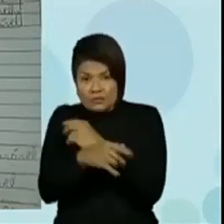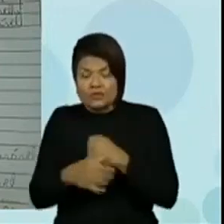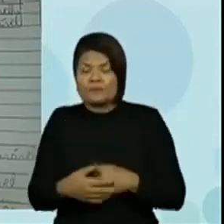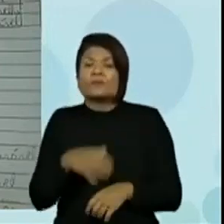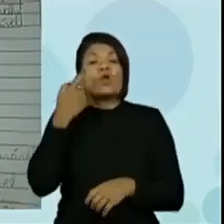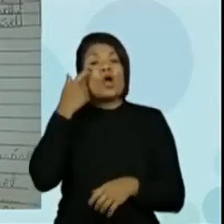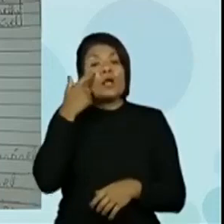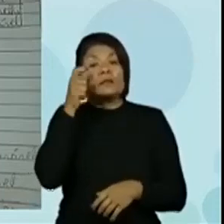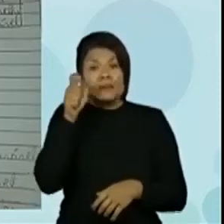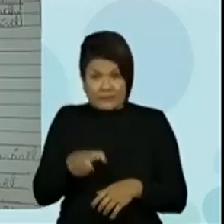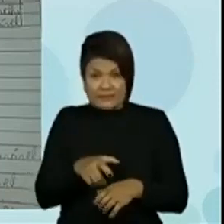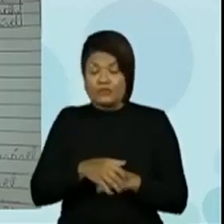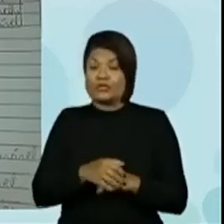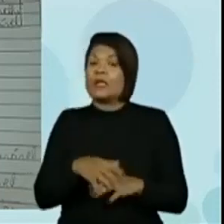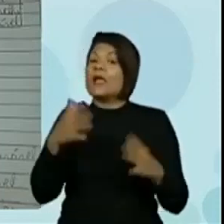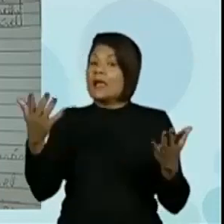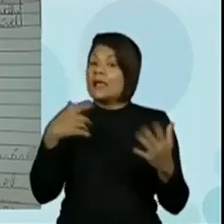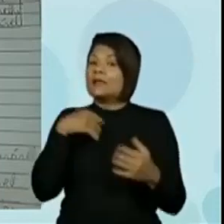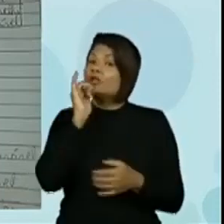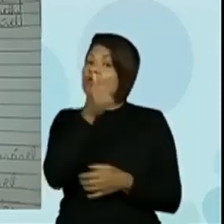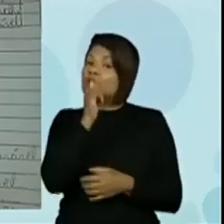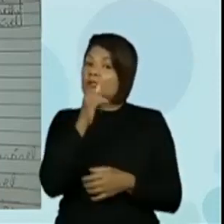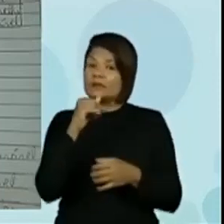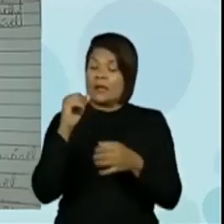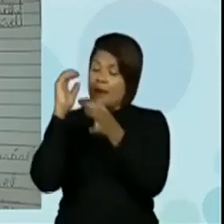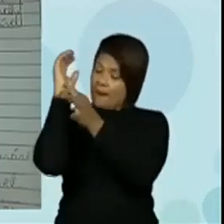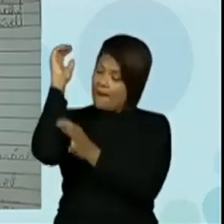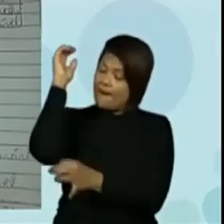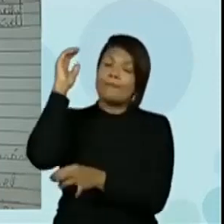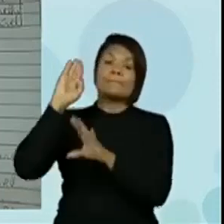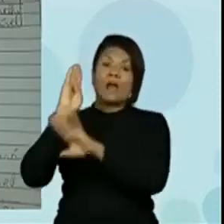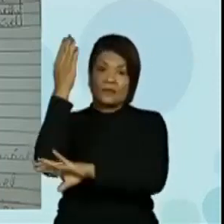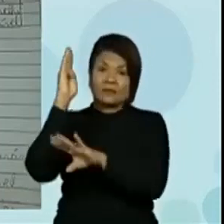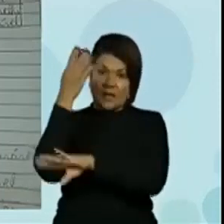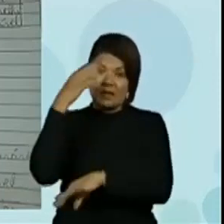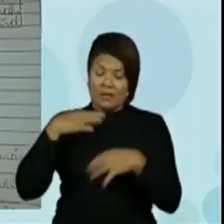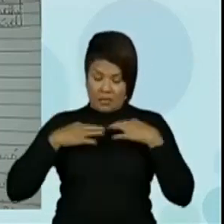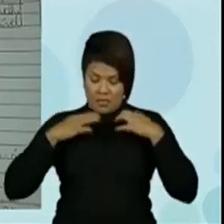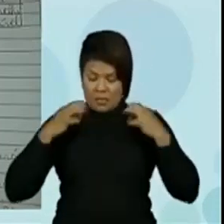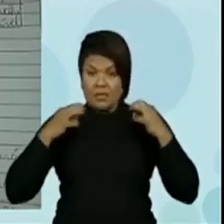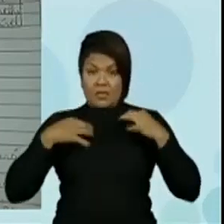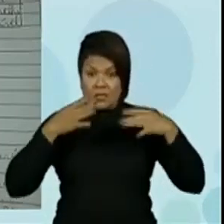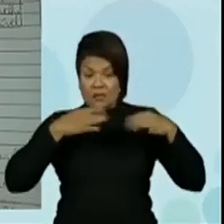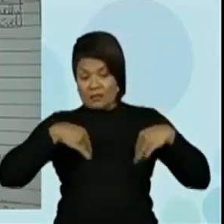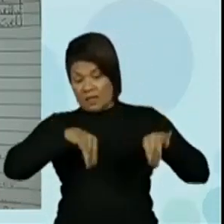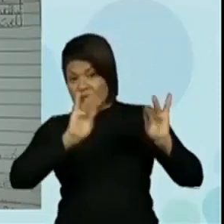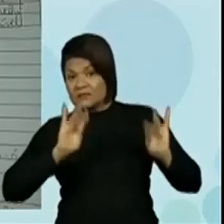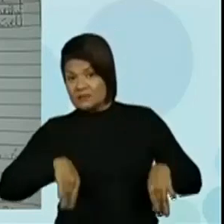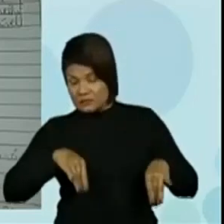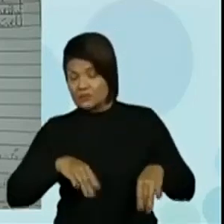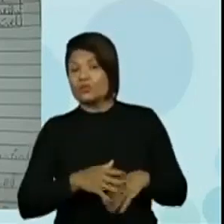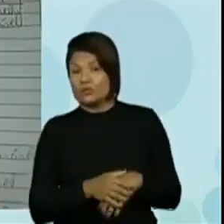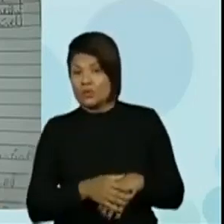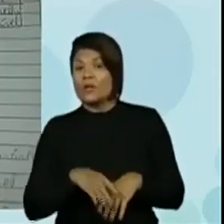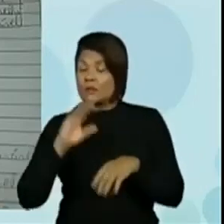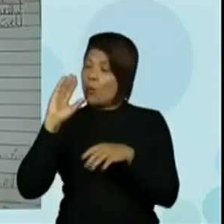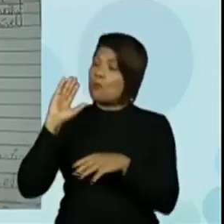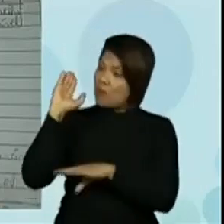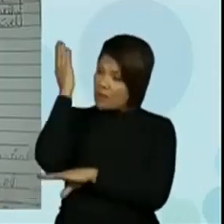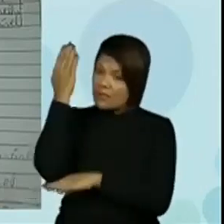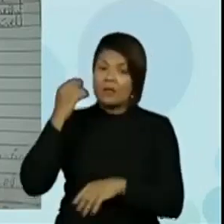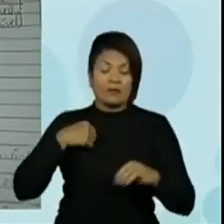interessante, ele acaba apontando madeira e tecido. Olha que interessante. Perfeito, madeira